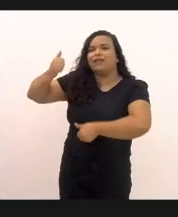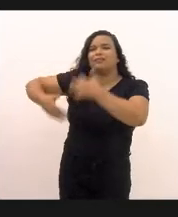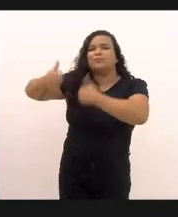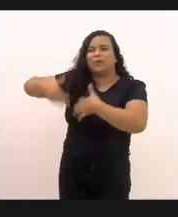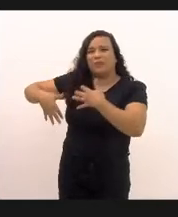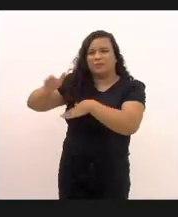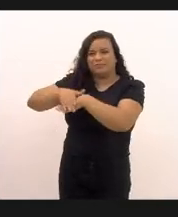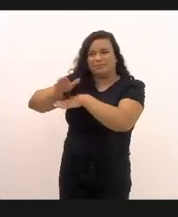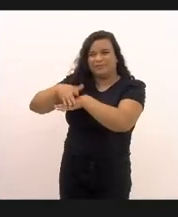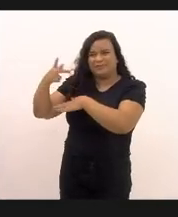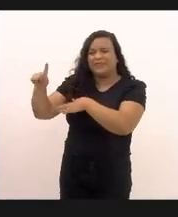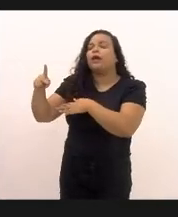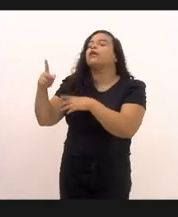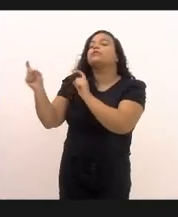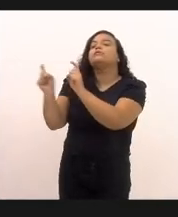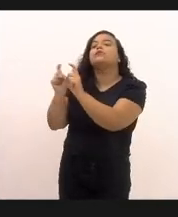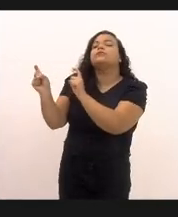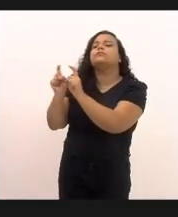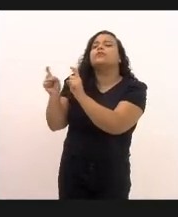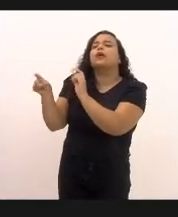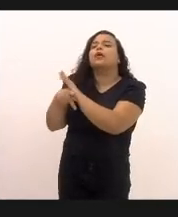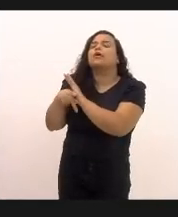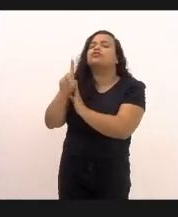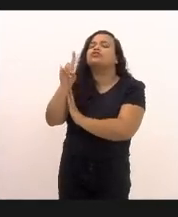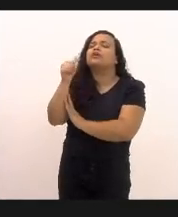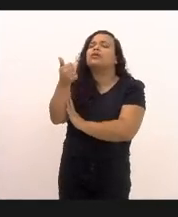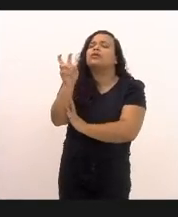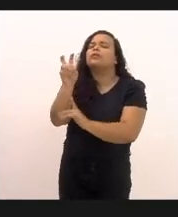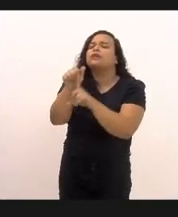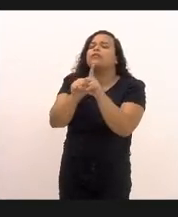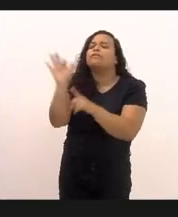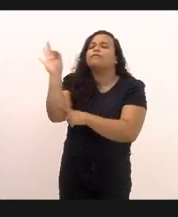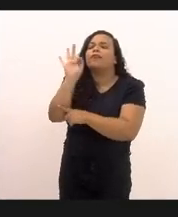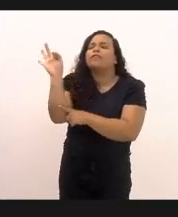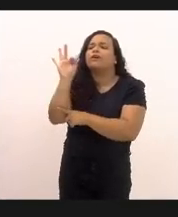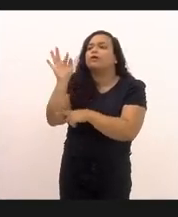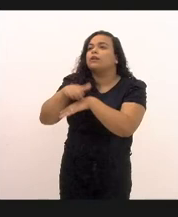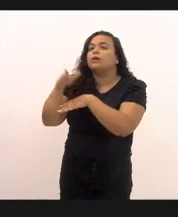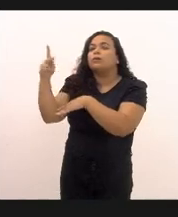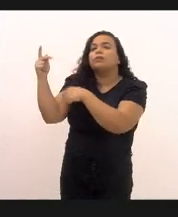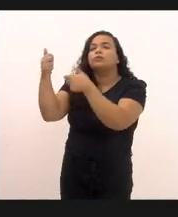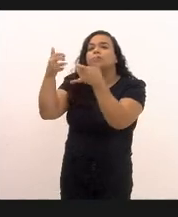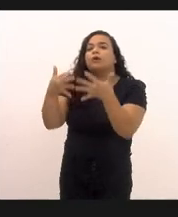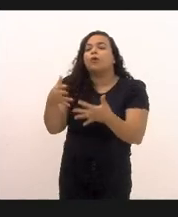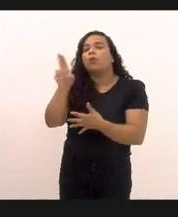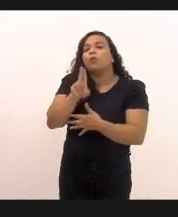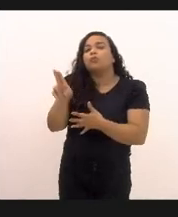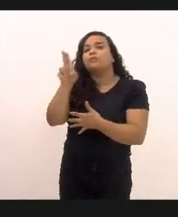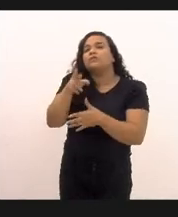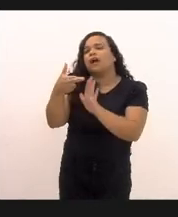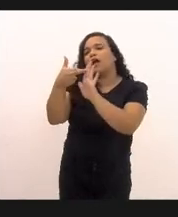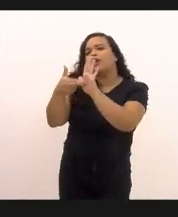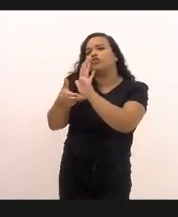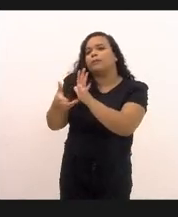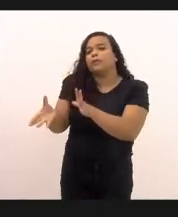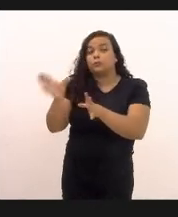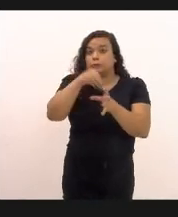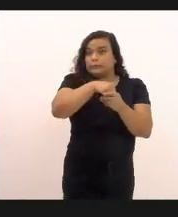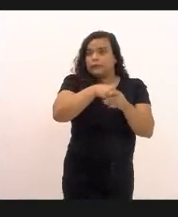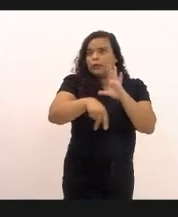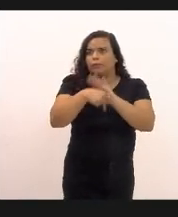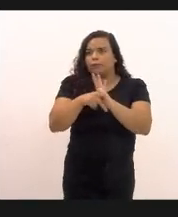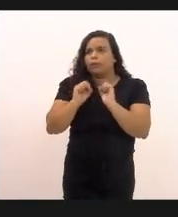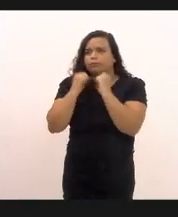na sessão de 15 de fevereiro, que ele disse, utilizar o regimento interno da casa